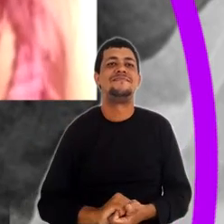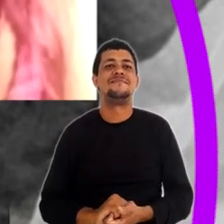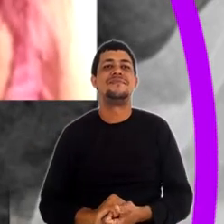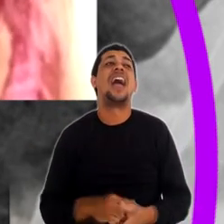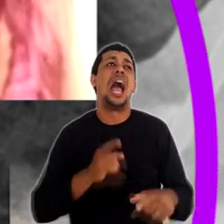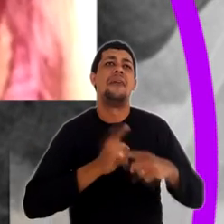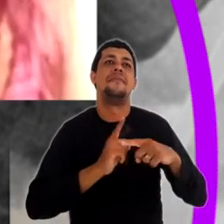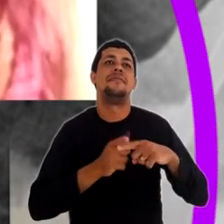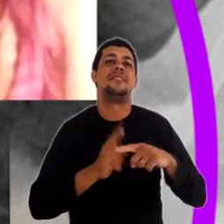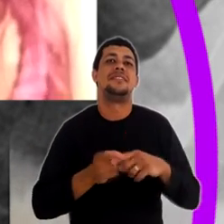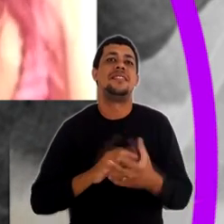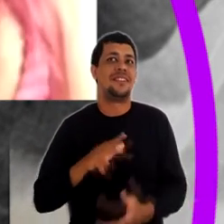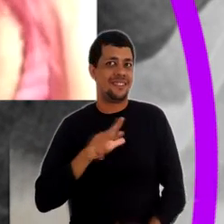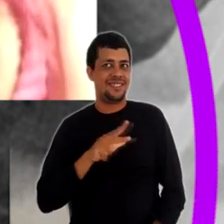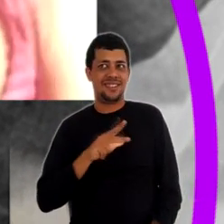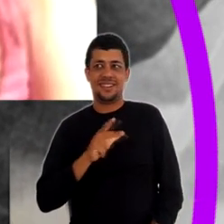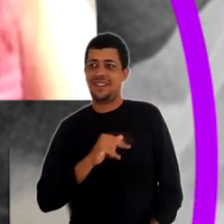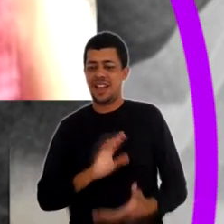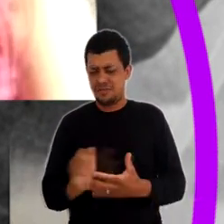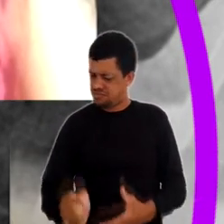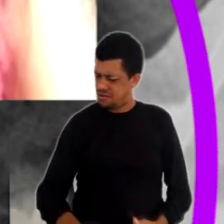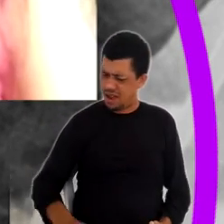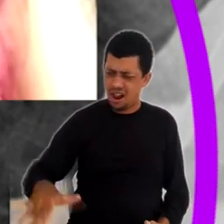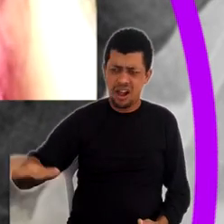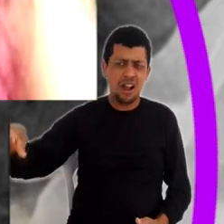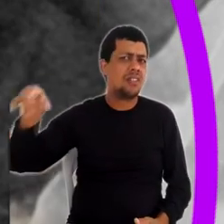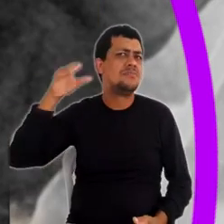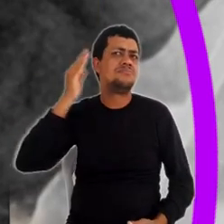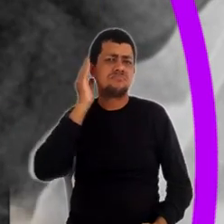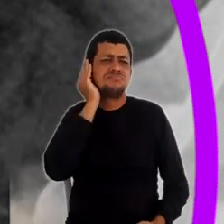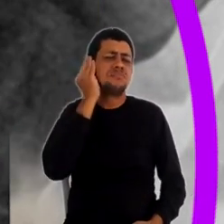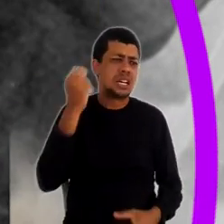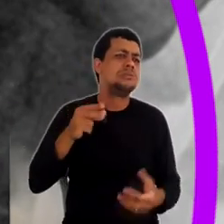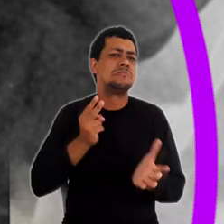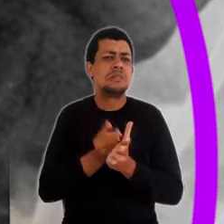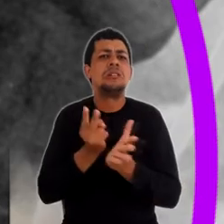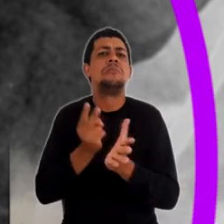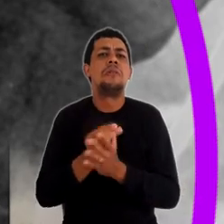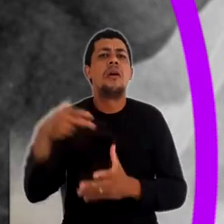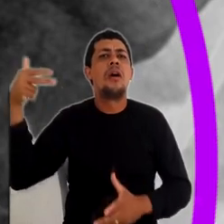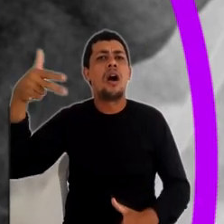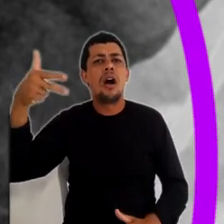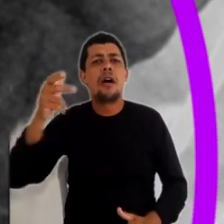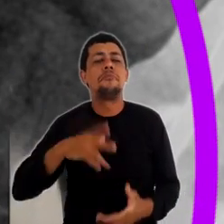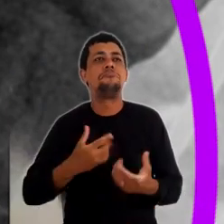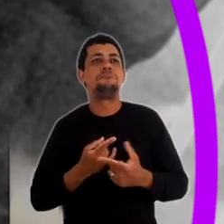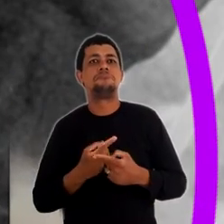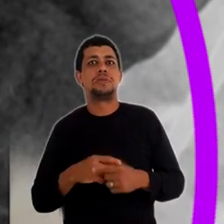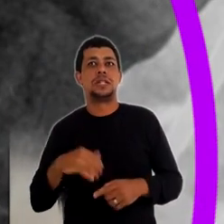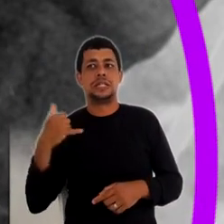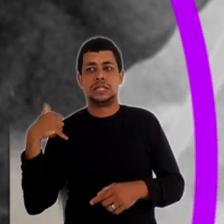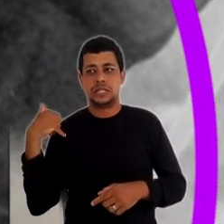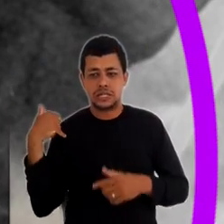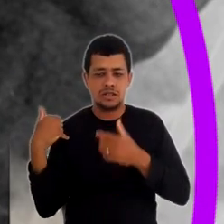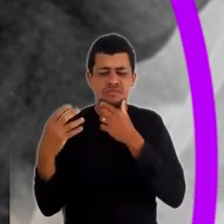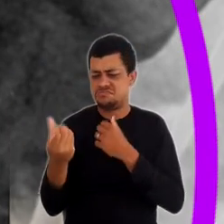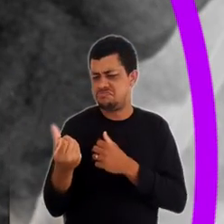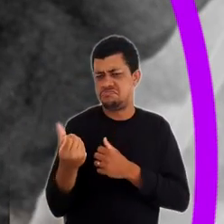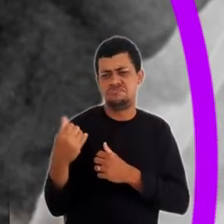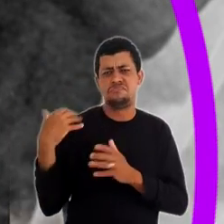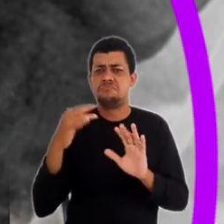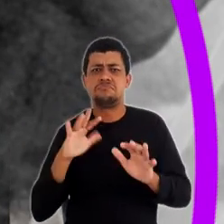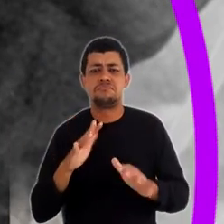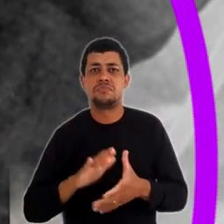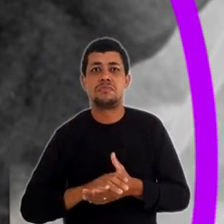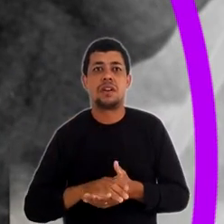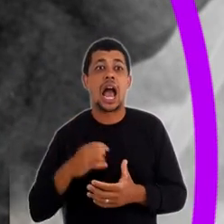Sim. É porque eu, particularmente, cresci escutando rap, né? Com 15, 16 anos foi que eu conheci. A gente, aqui em Rondônia, no interior,